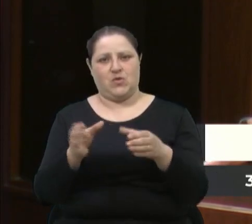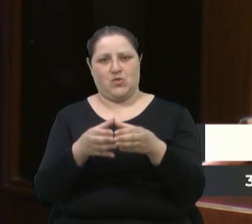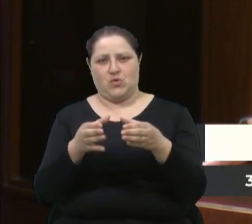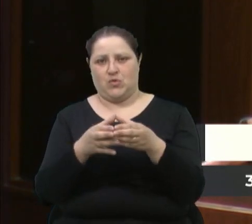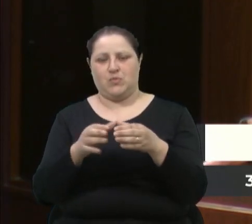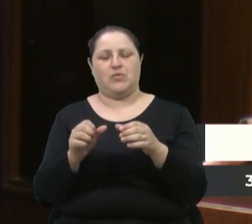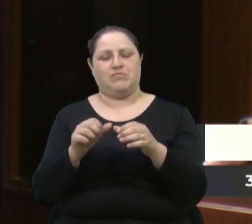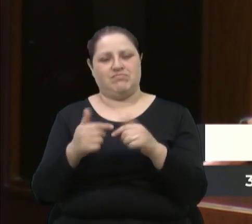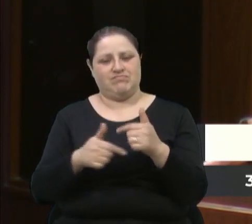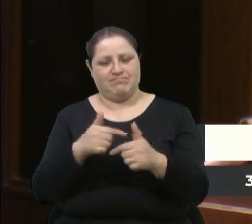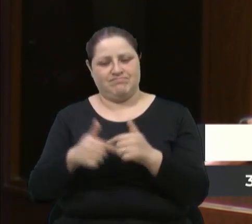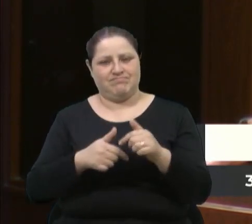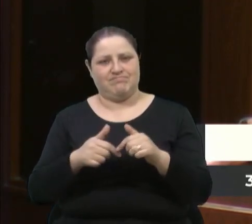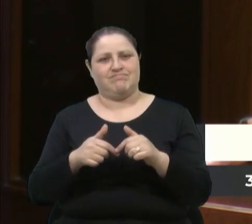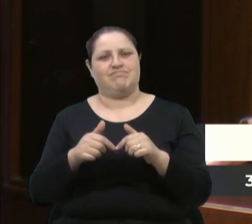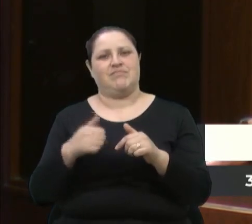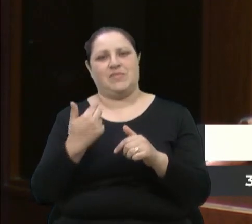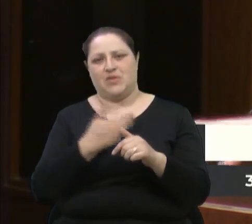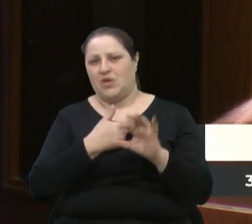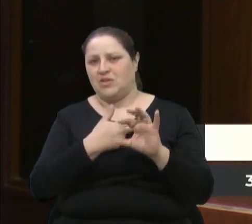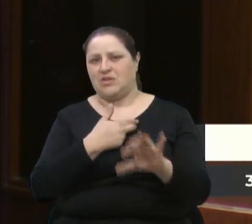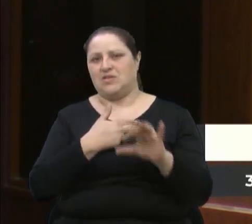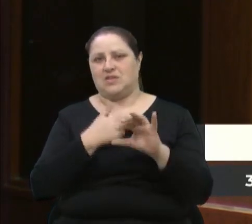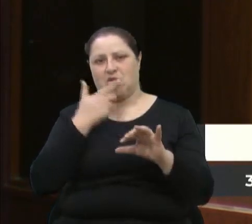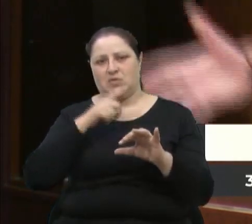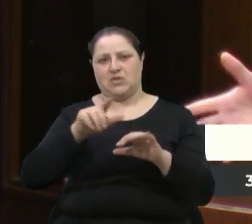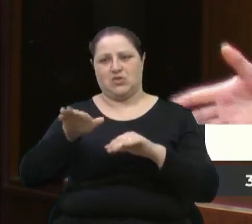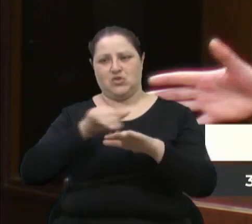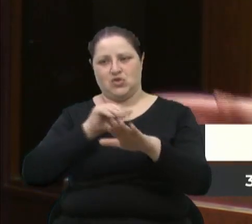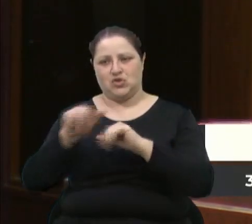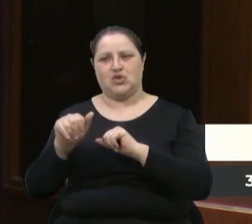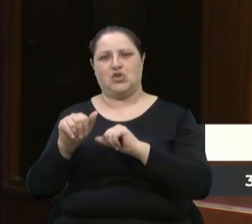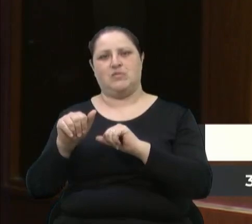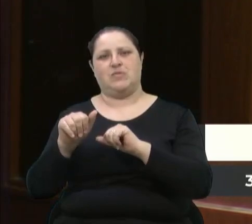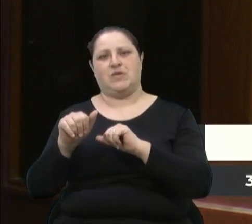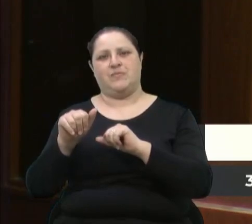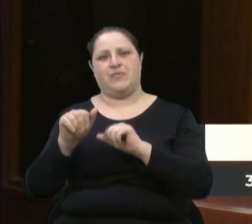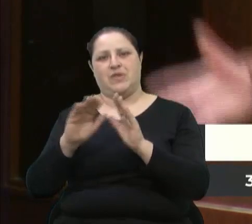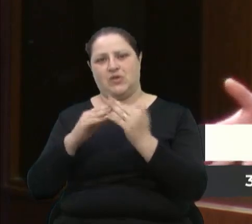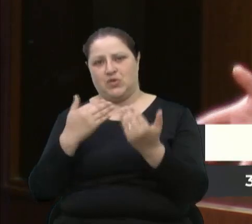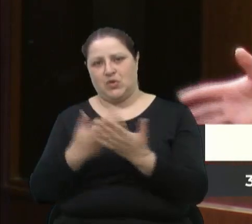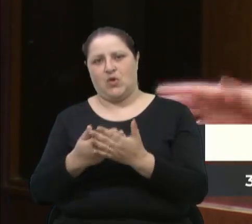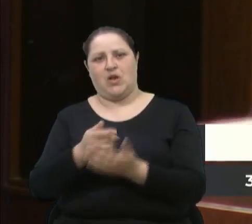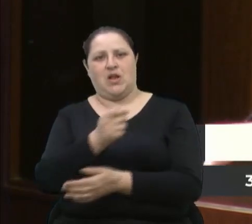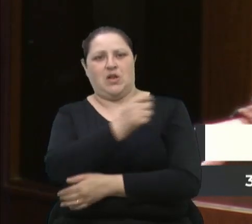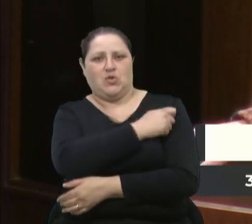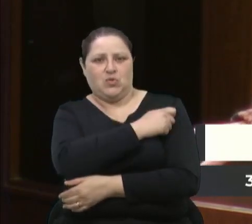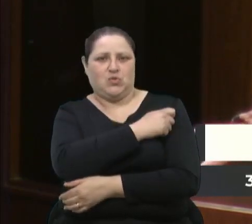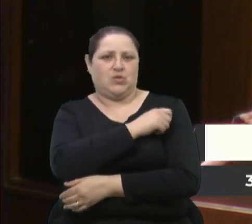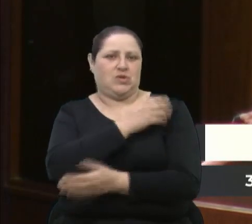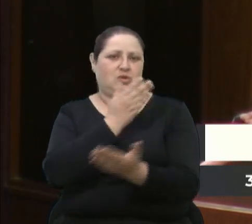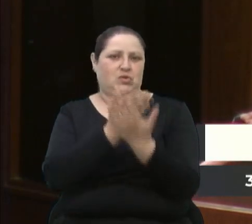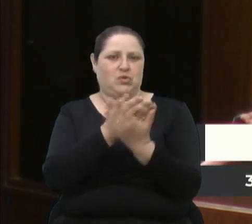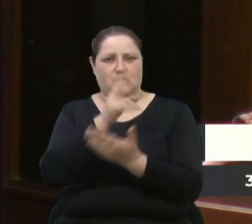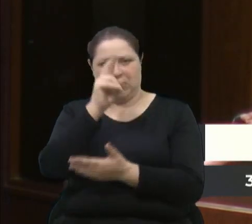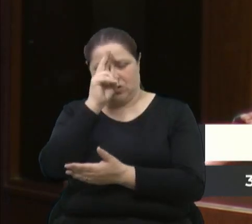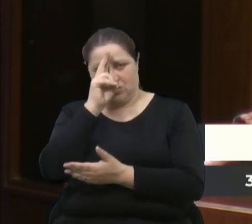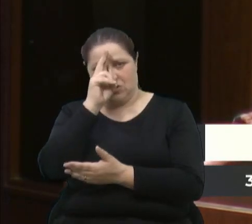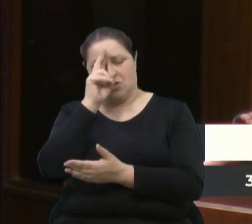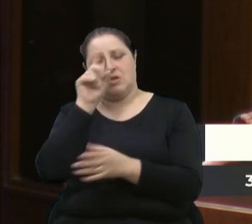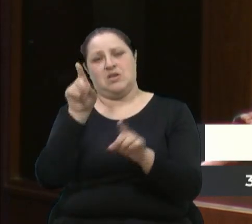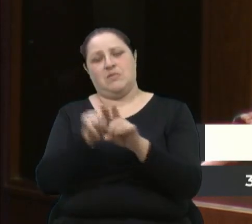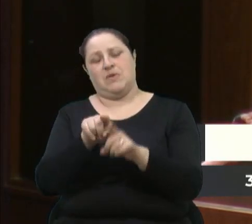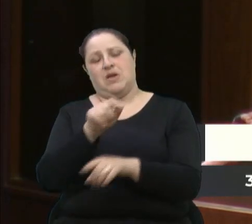é assim que a gente vai continuar mobilizando as nossas escolas, os nossos estudantes secundaristas, os nossos